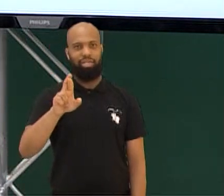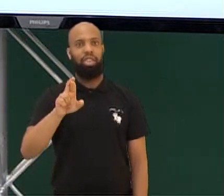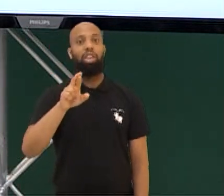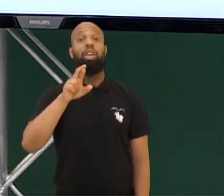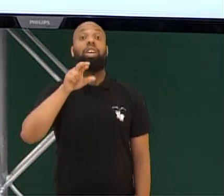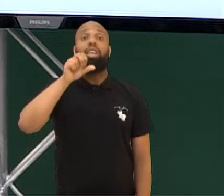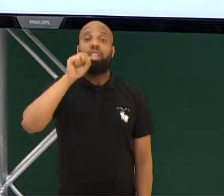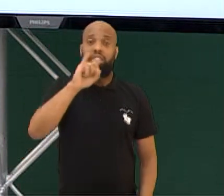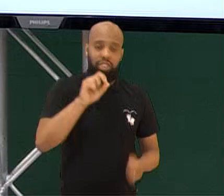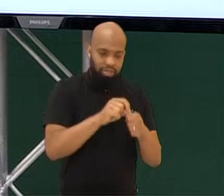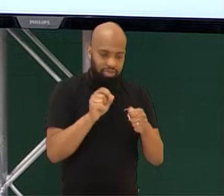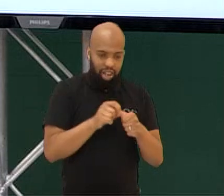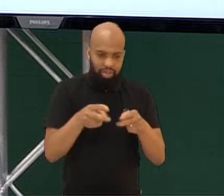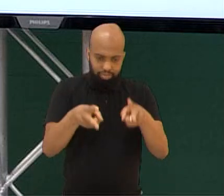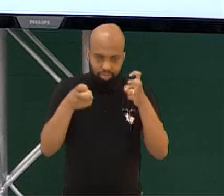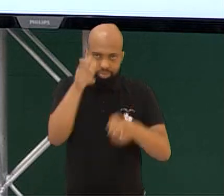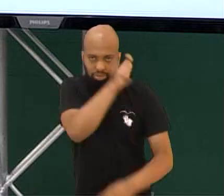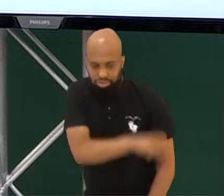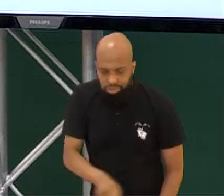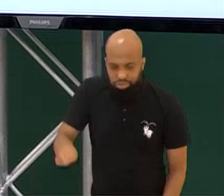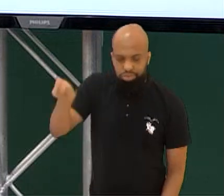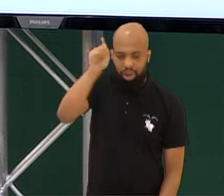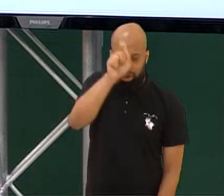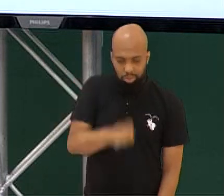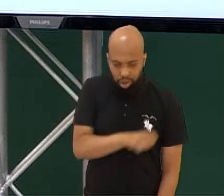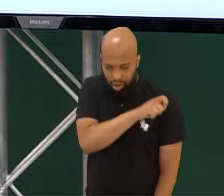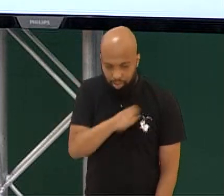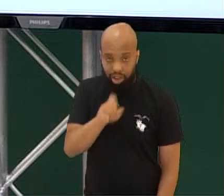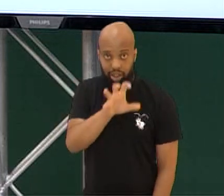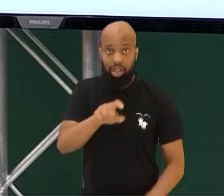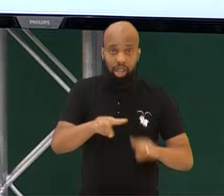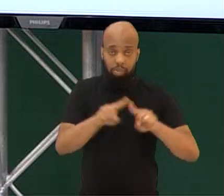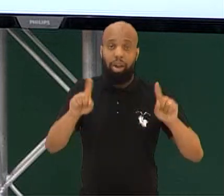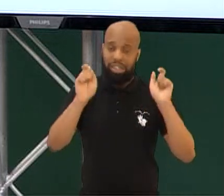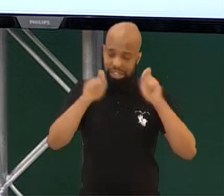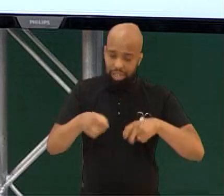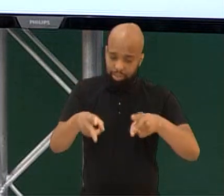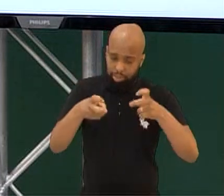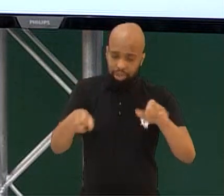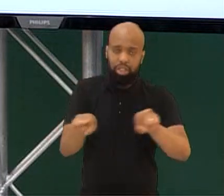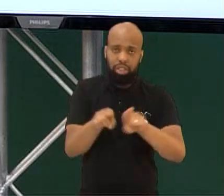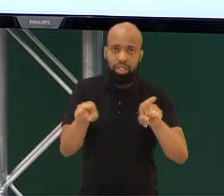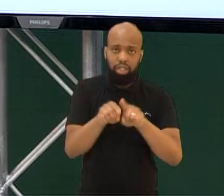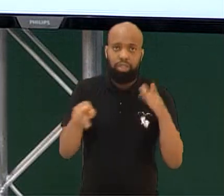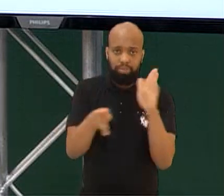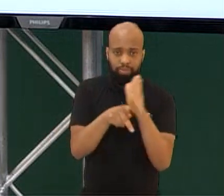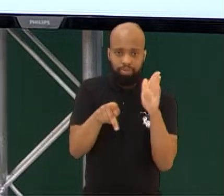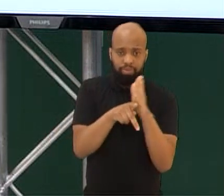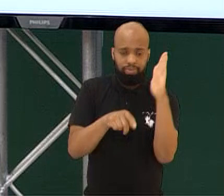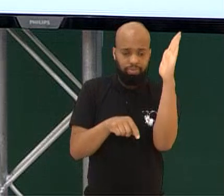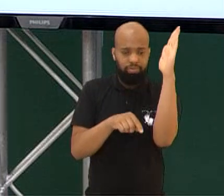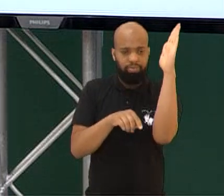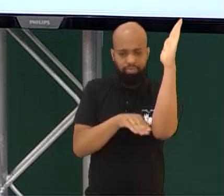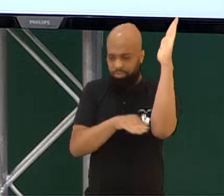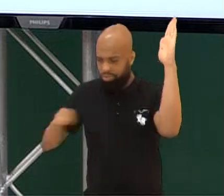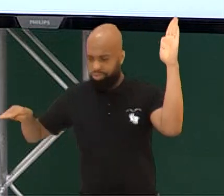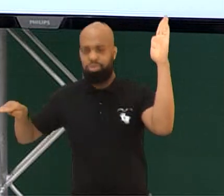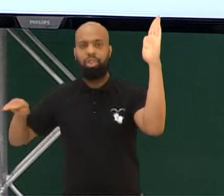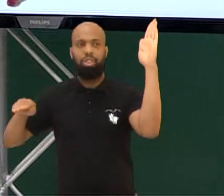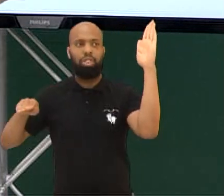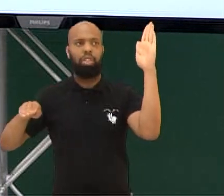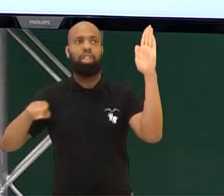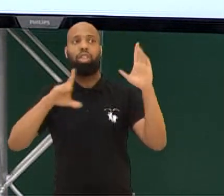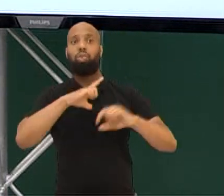plano cartesiano de outro. Então, o valor máximo dessa curva, que se chama senoide, é 1. E o valor mínimo